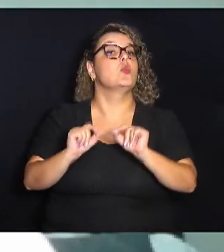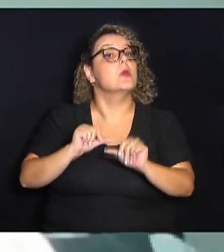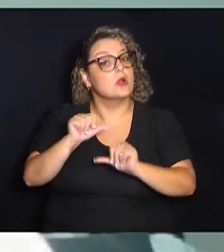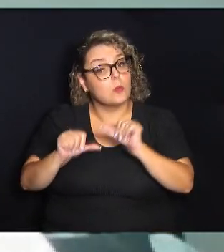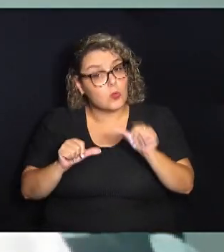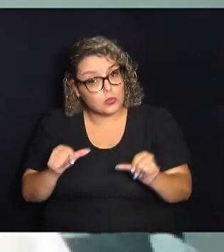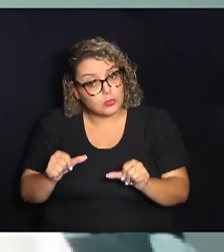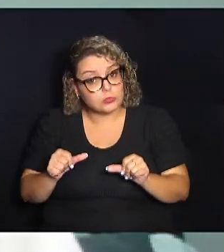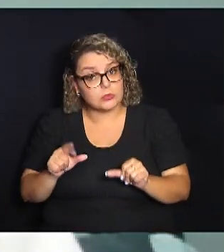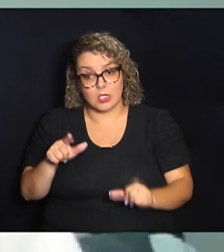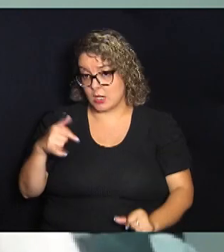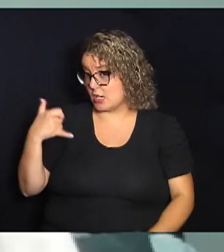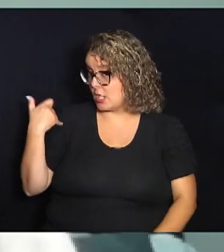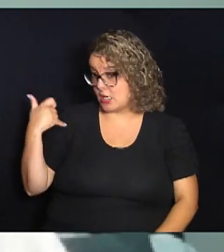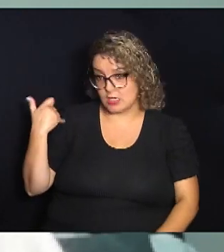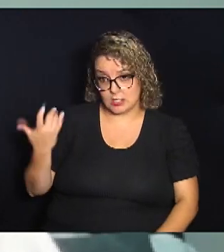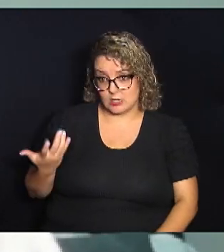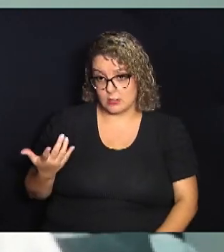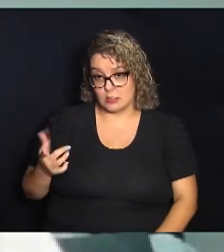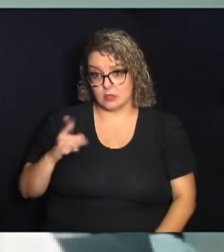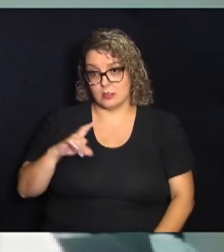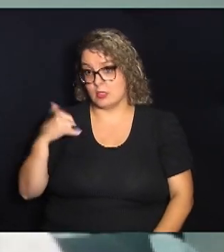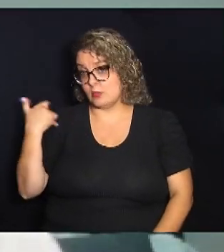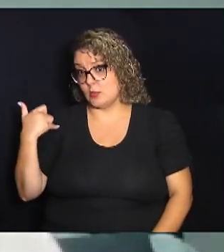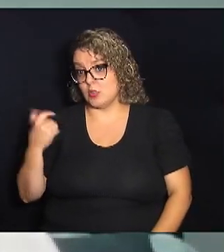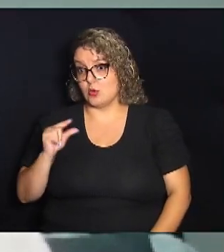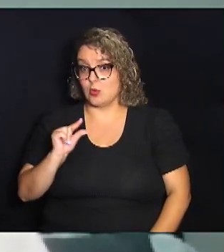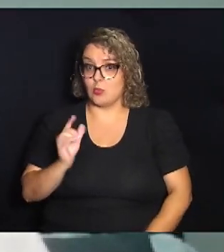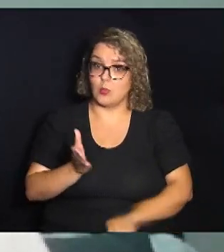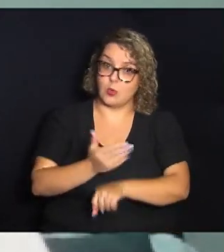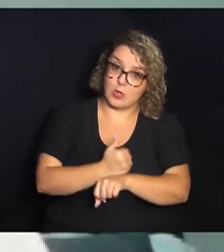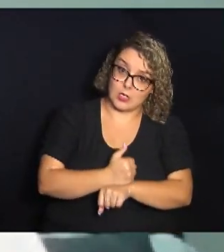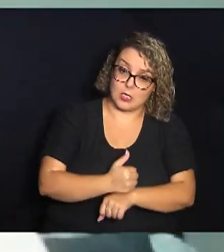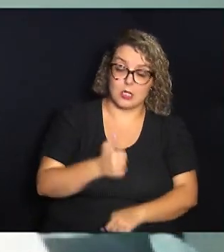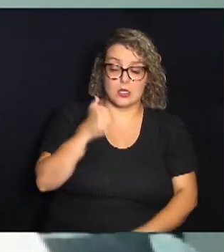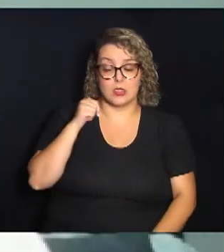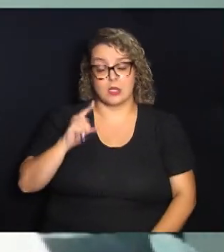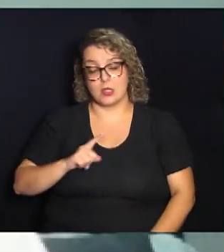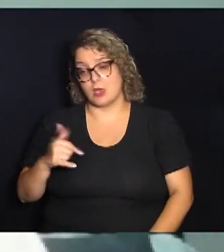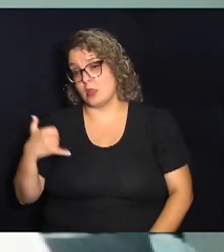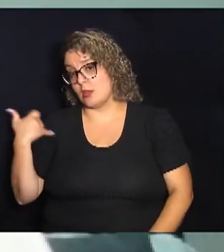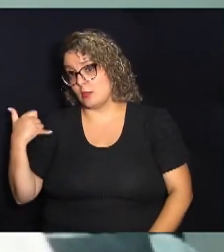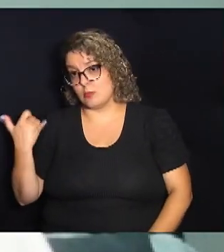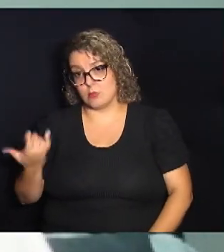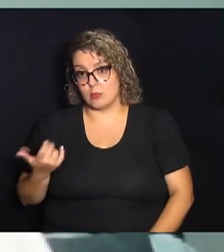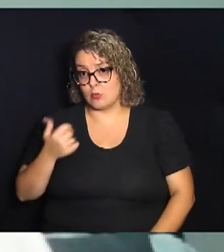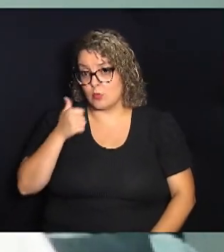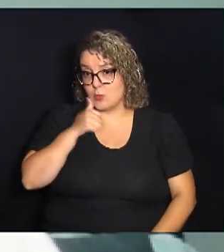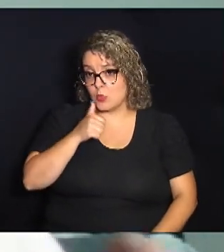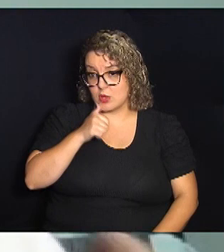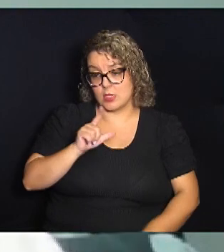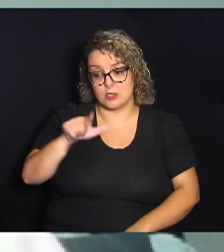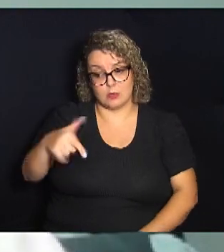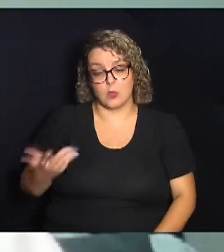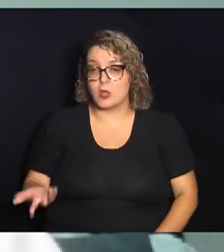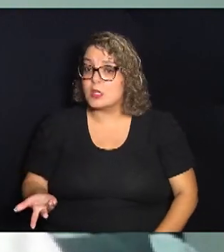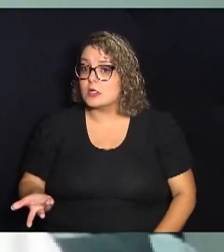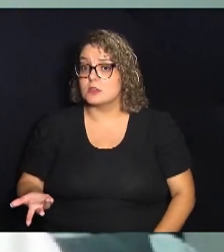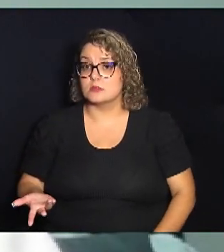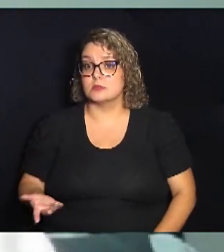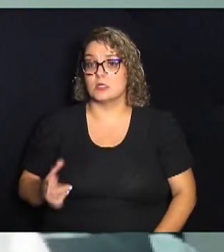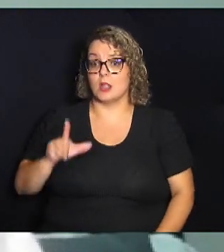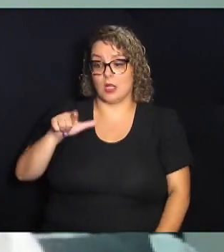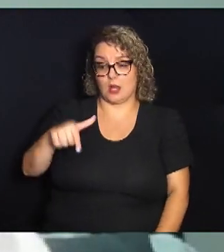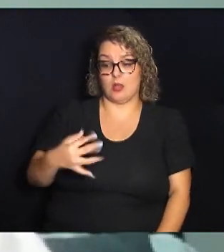é a idade. Tem mulheres que começam um pouco antes, tem mulheres que começam um pouco depois. Ah, após os